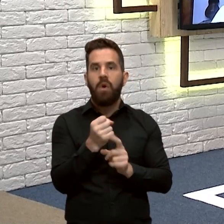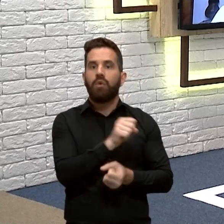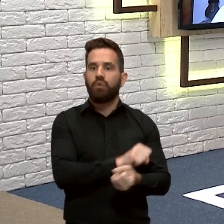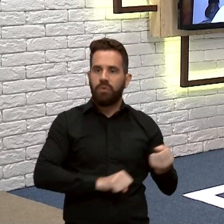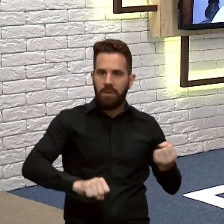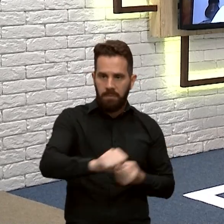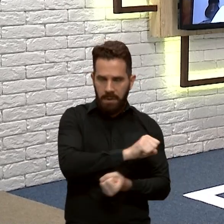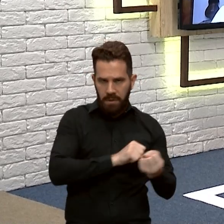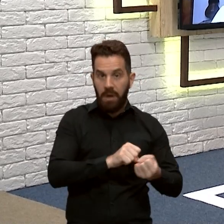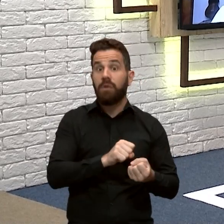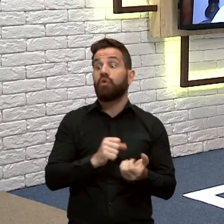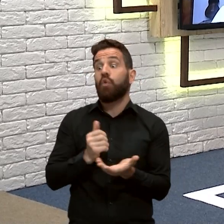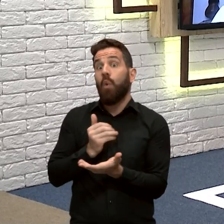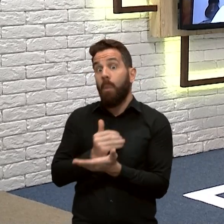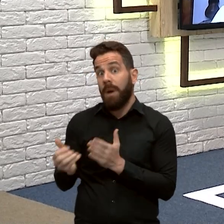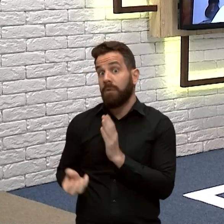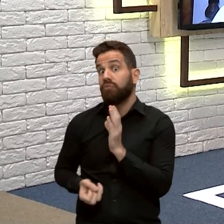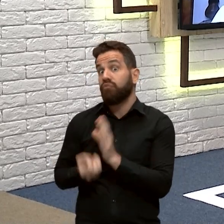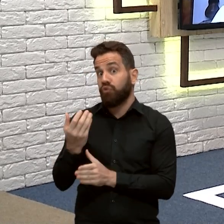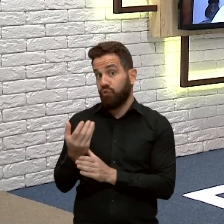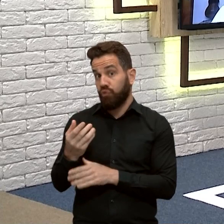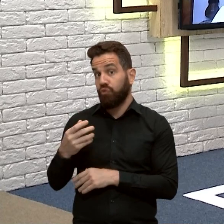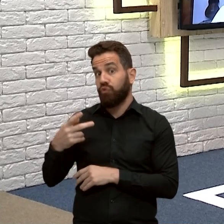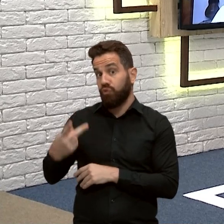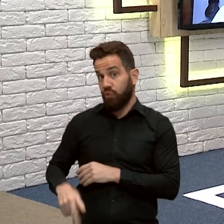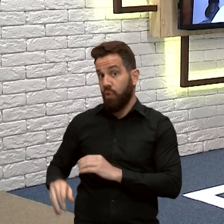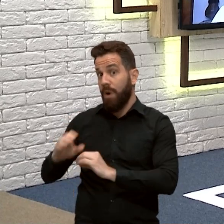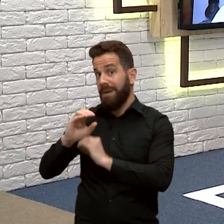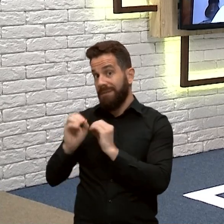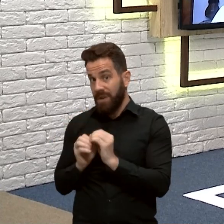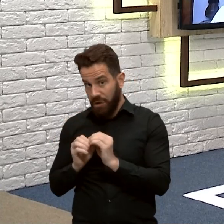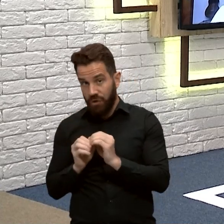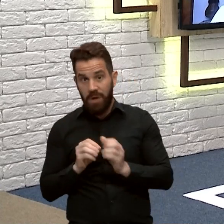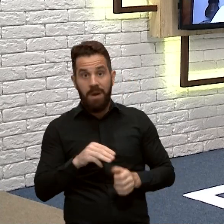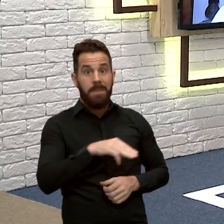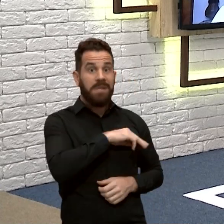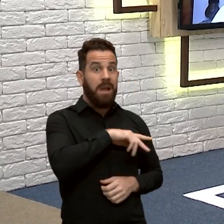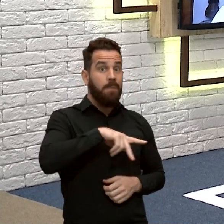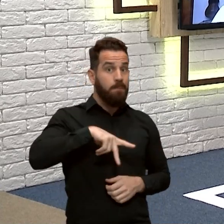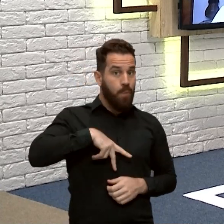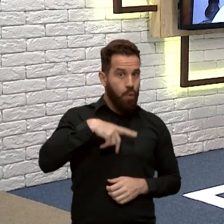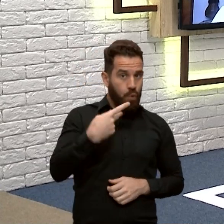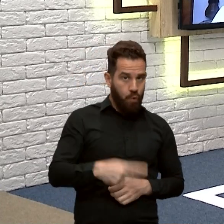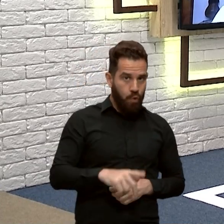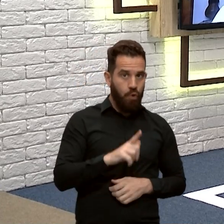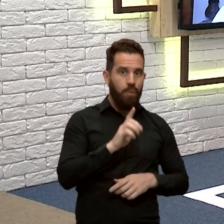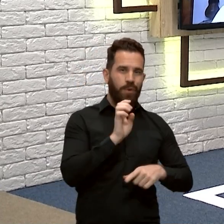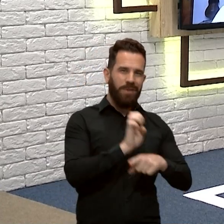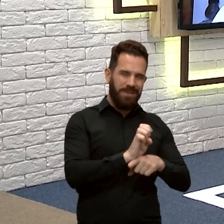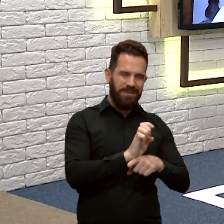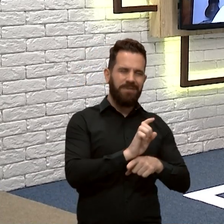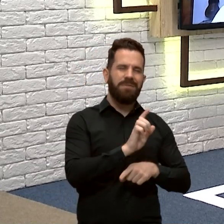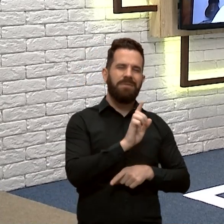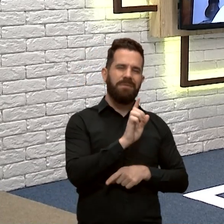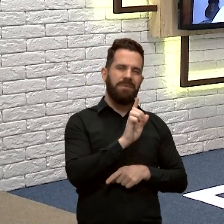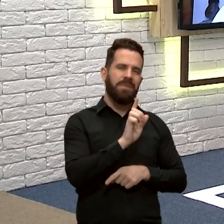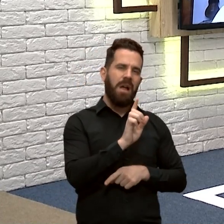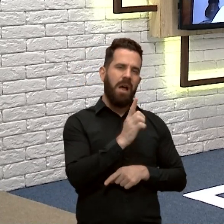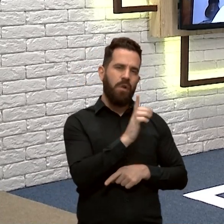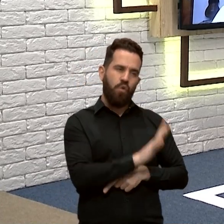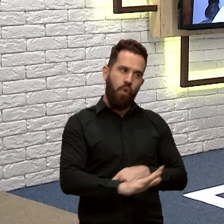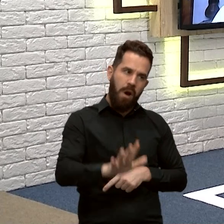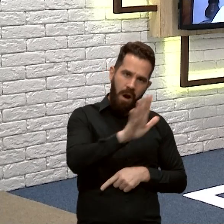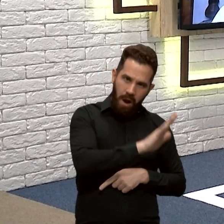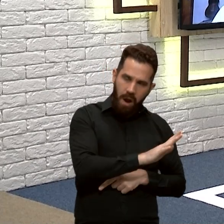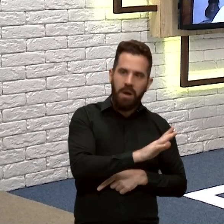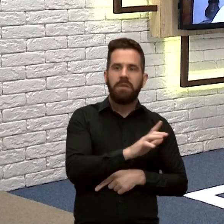junto na universidade, numa parceria com o Ministério Público do Estado de Goiás, com a Rede Uniforte, com a FUNAP, né? E até com